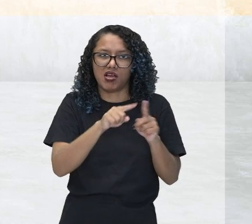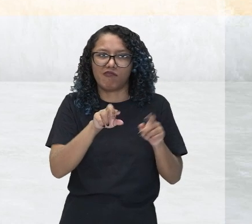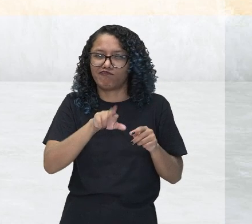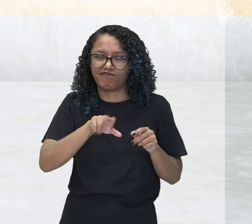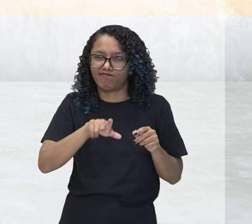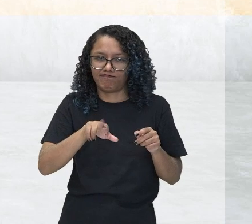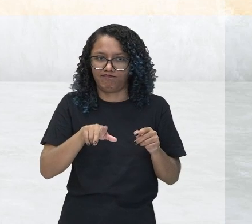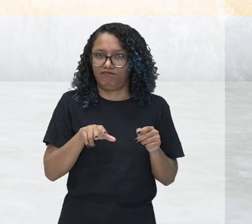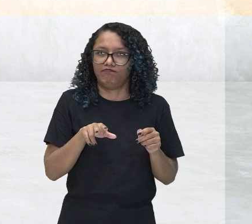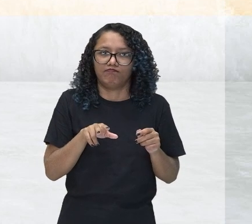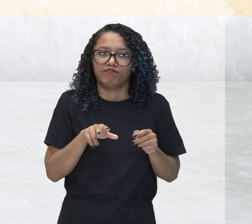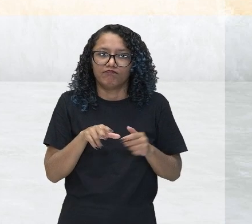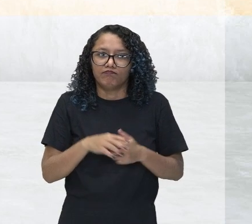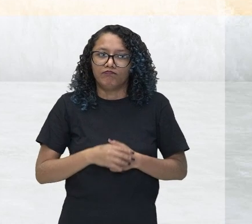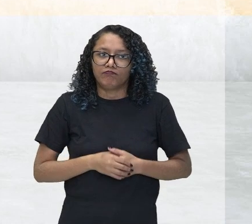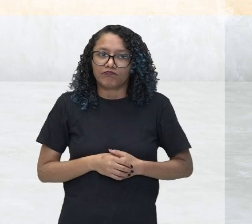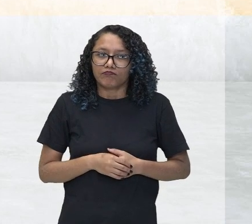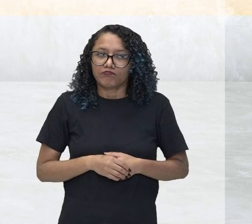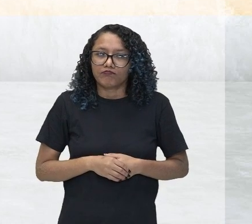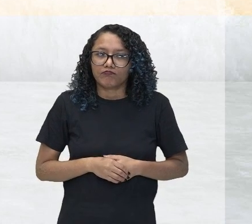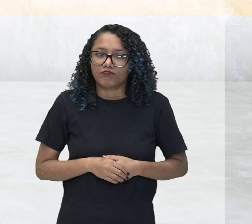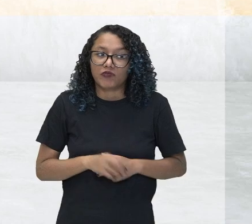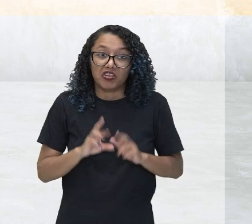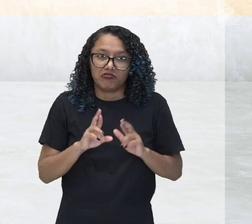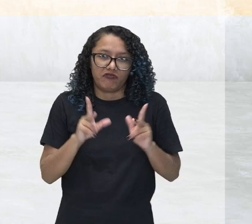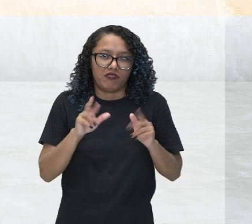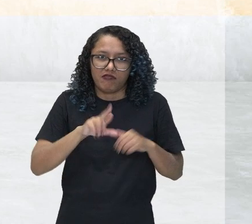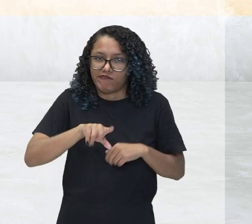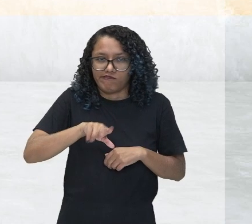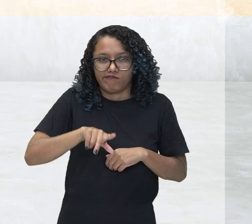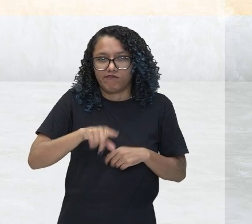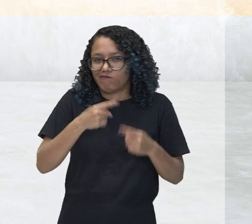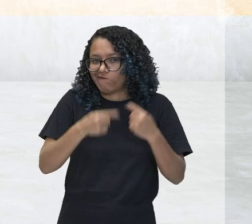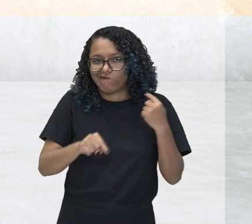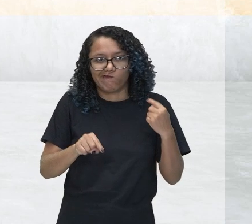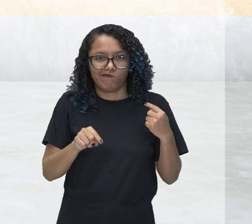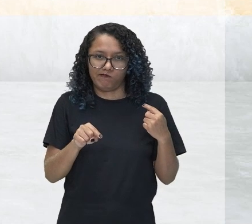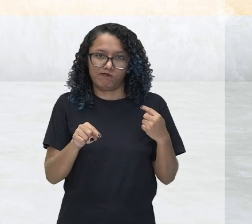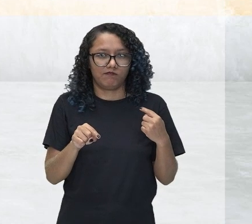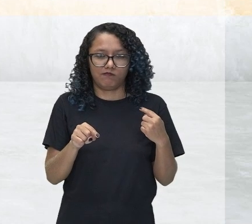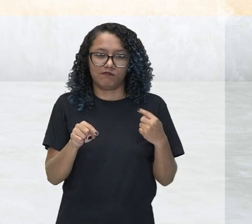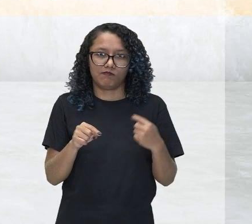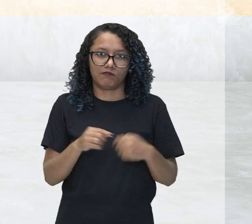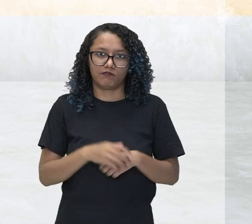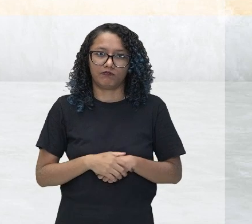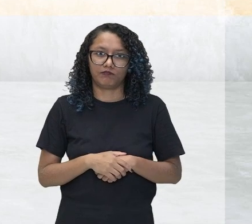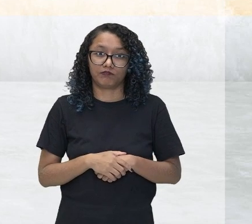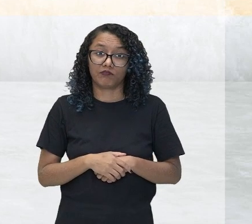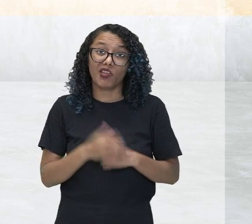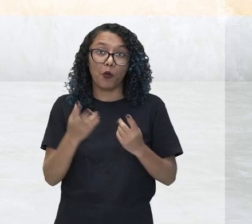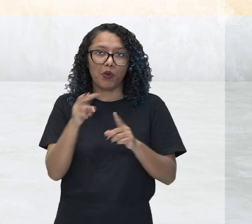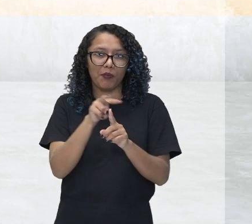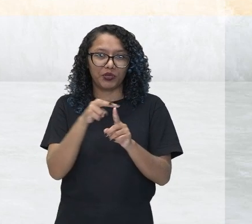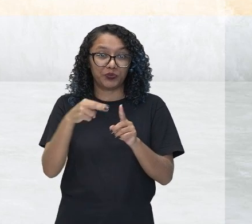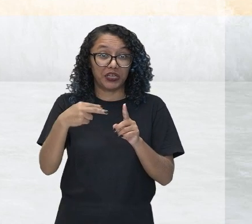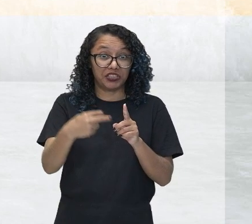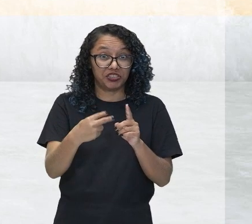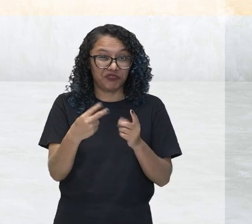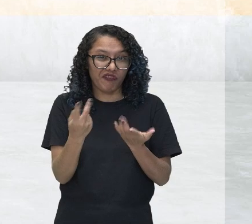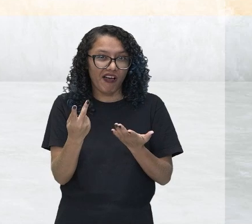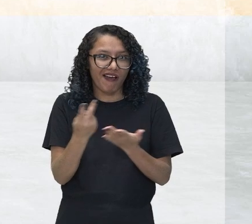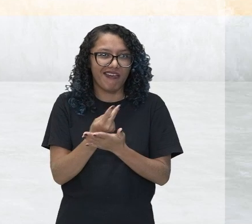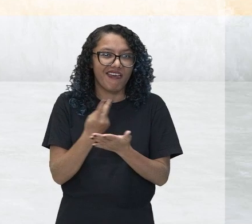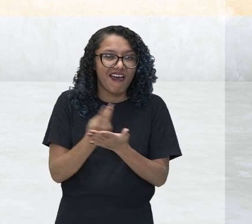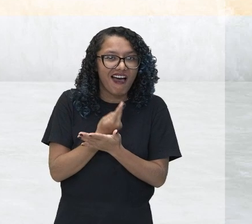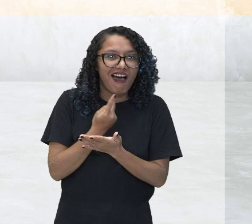pessoal, isso não é verdade. Né? É uma maneira errada, ou seja, um recorte